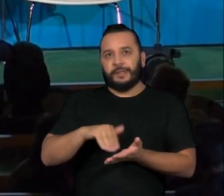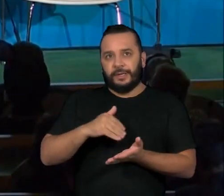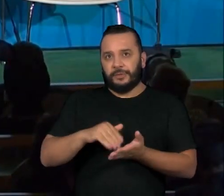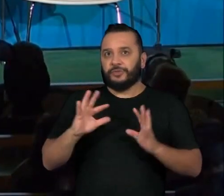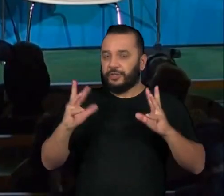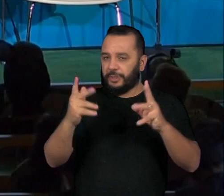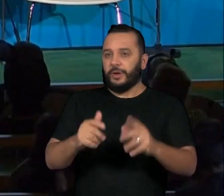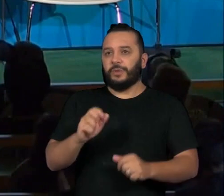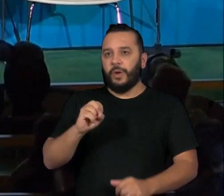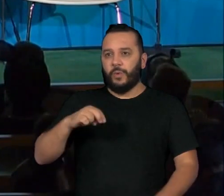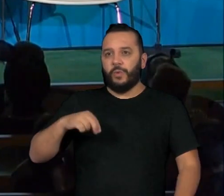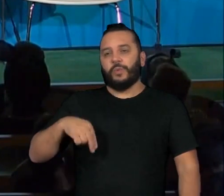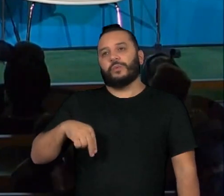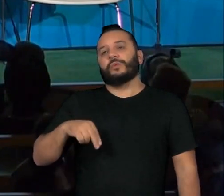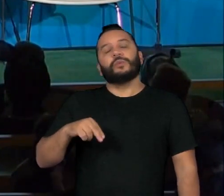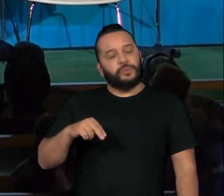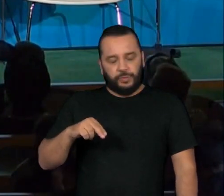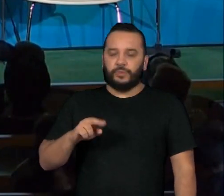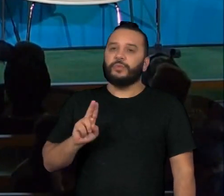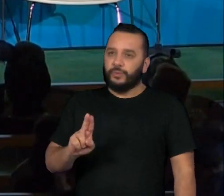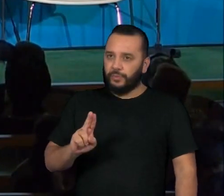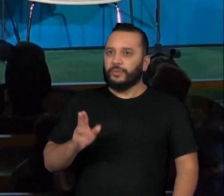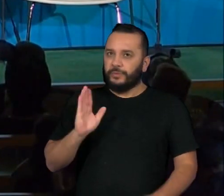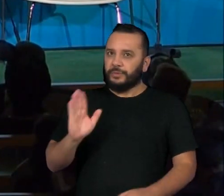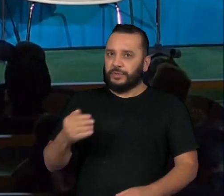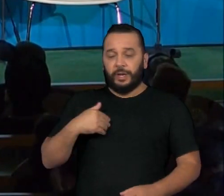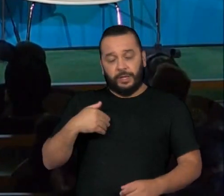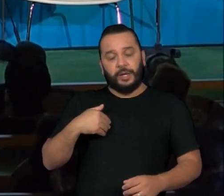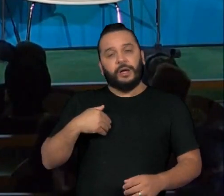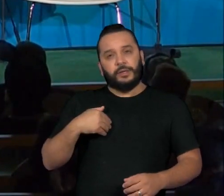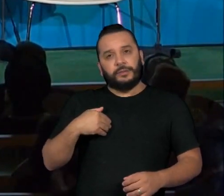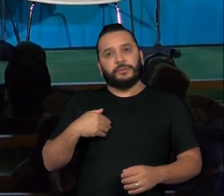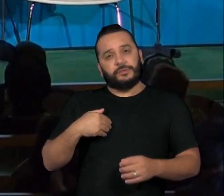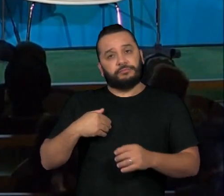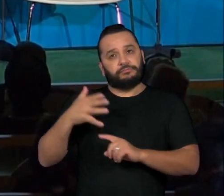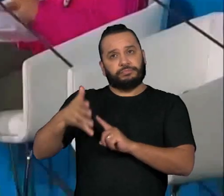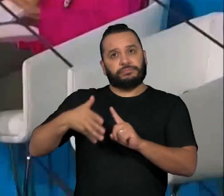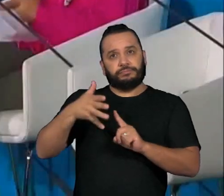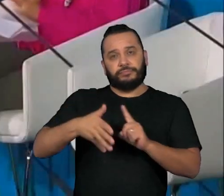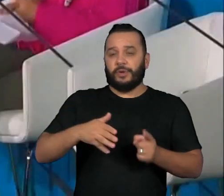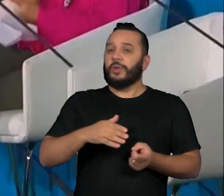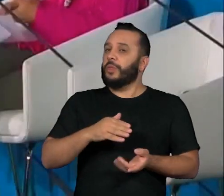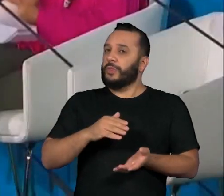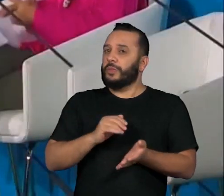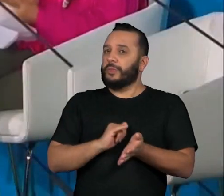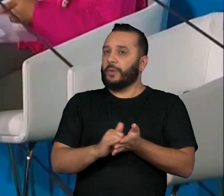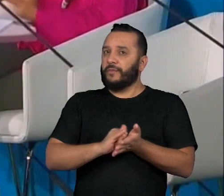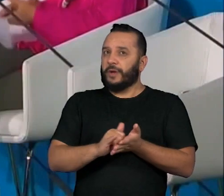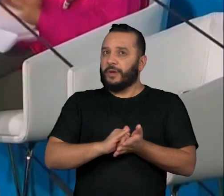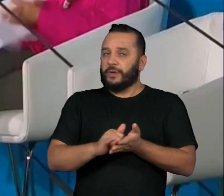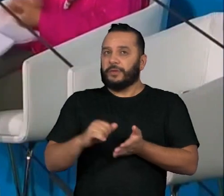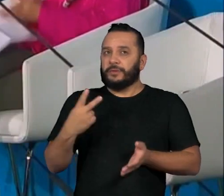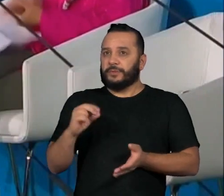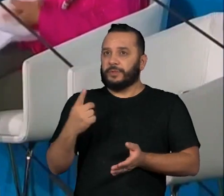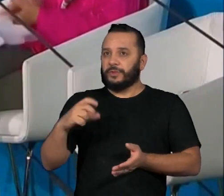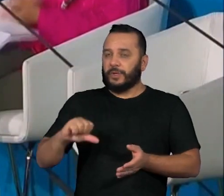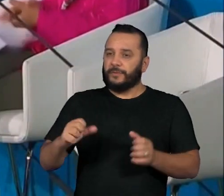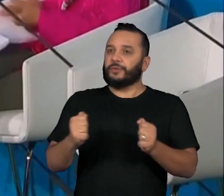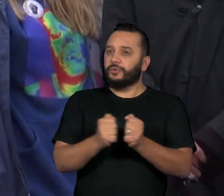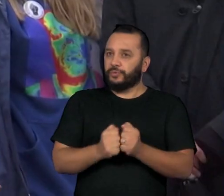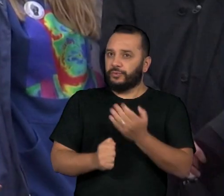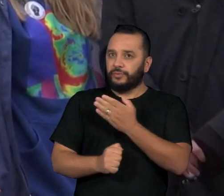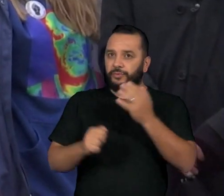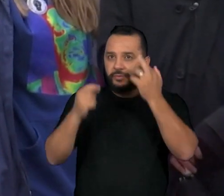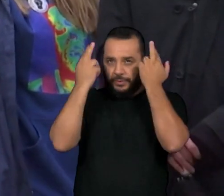discursou na Cúpula do Clima das Nações Unidas, em Nova York, em 2019, ao lado da ativista sueca Greta